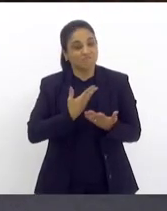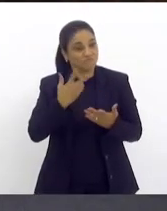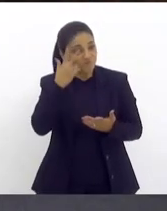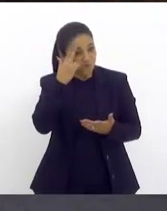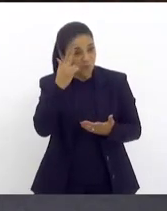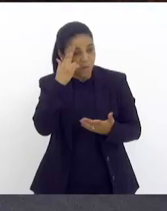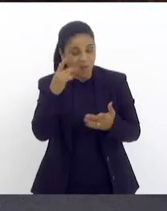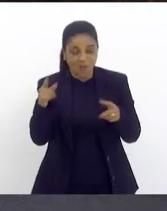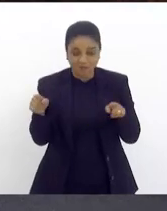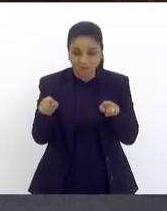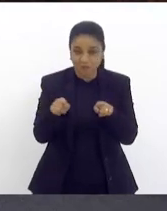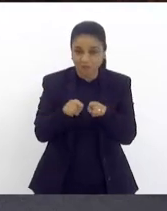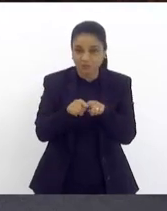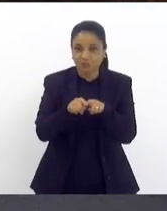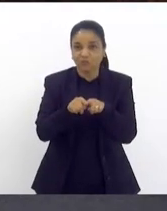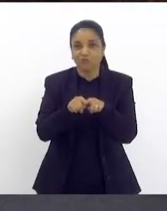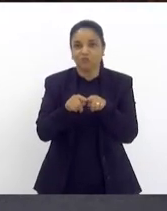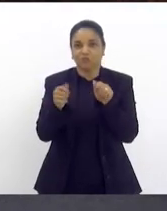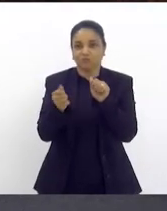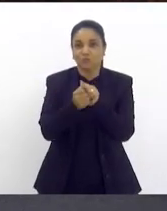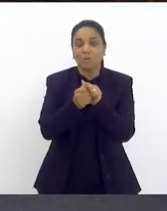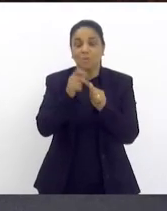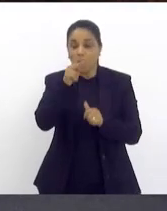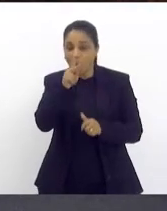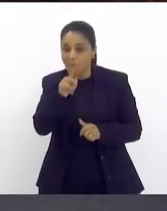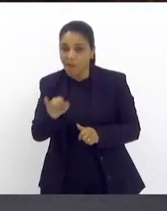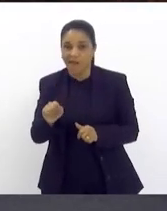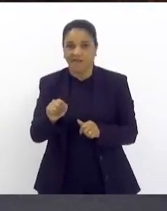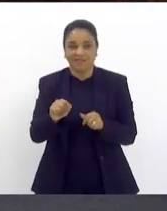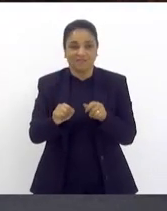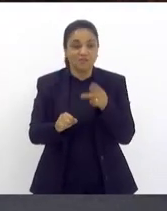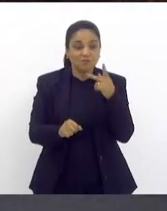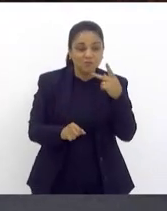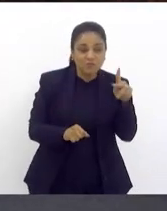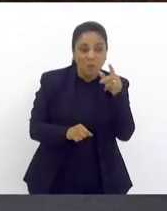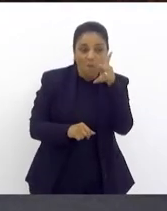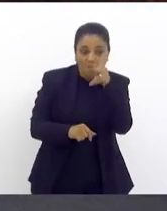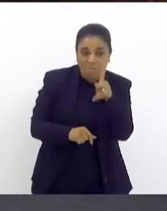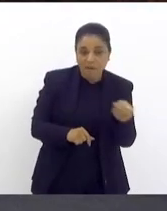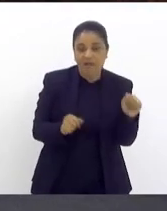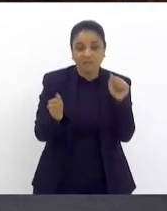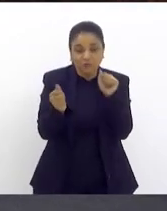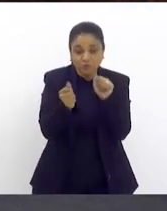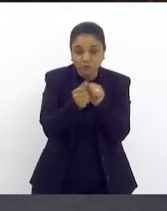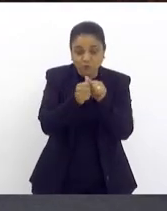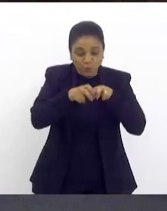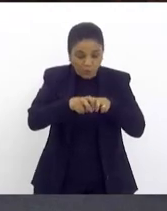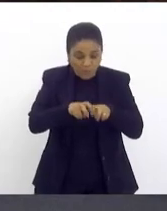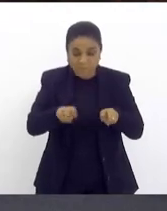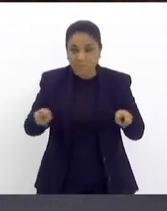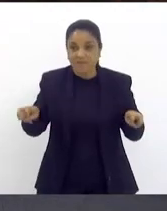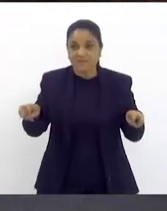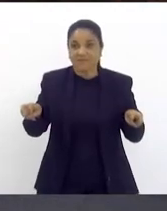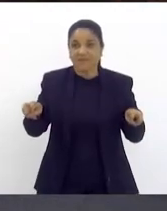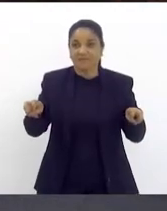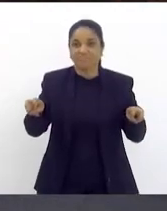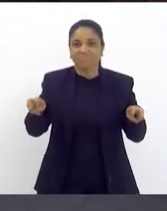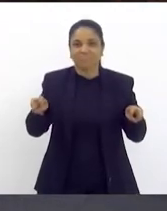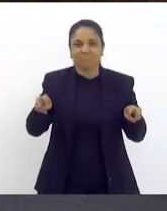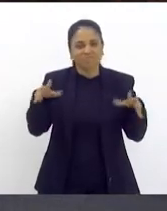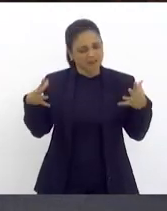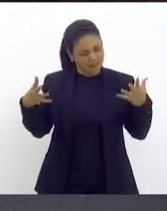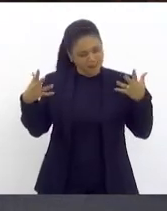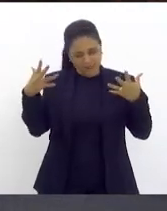poder ter junto meu paizinho e o seu paizinho, numa linda